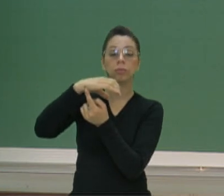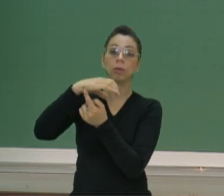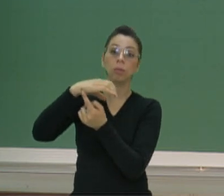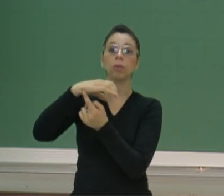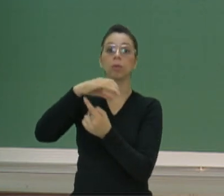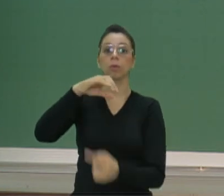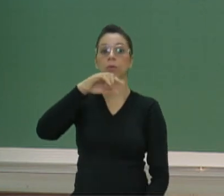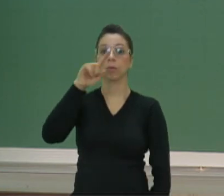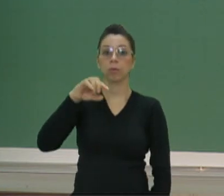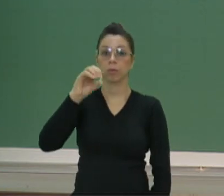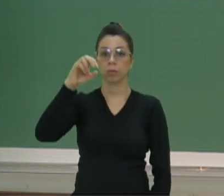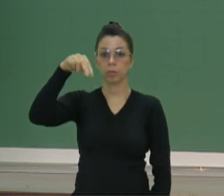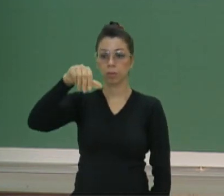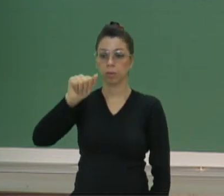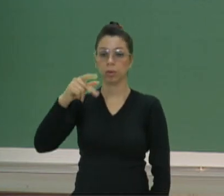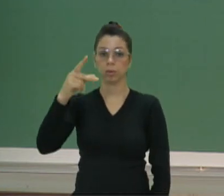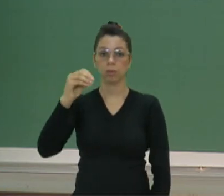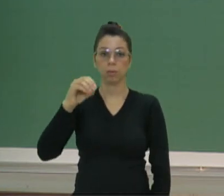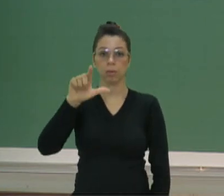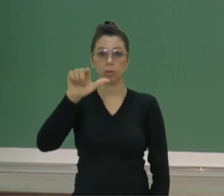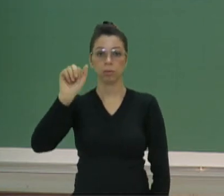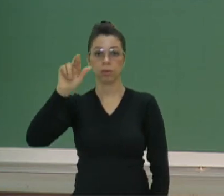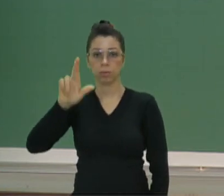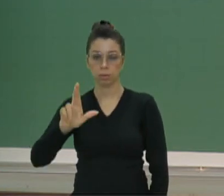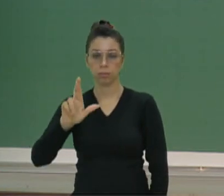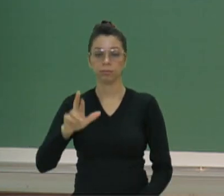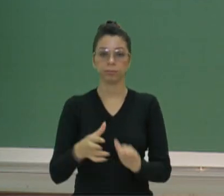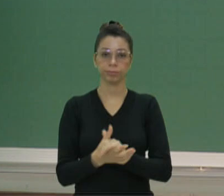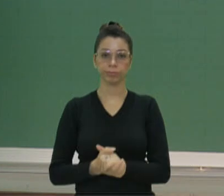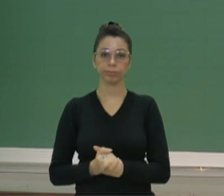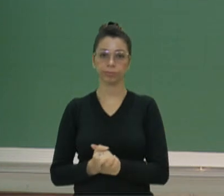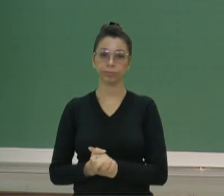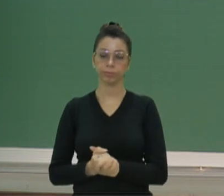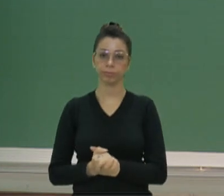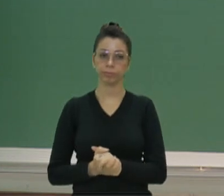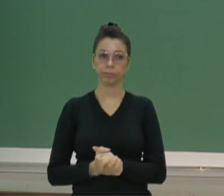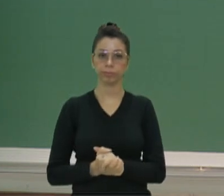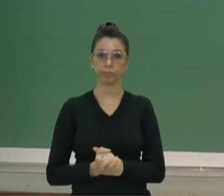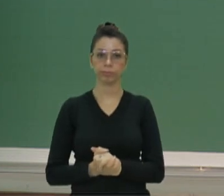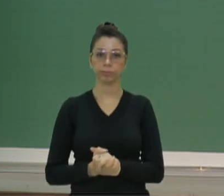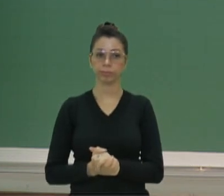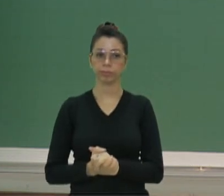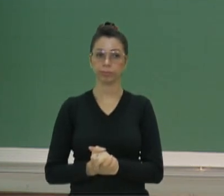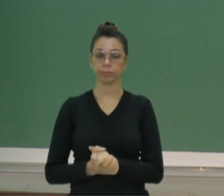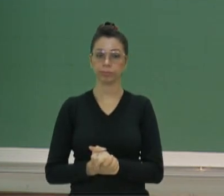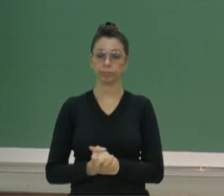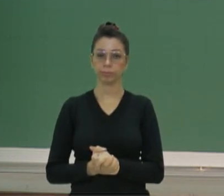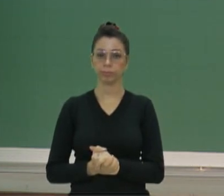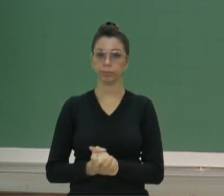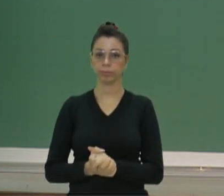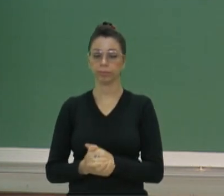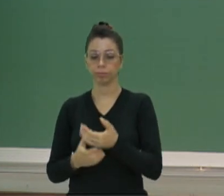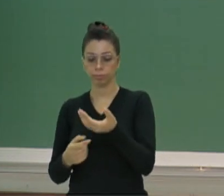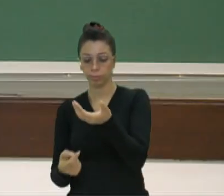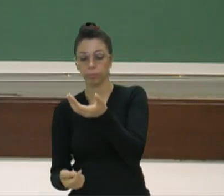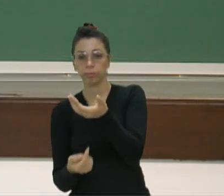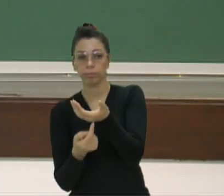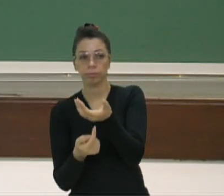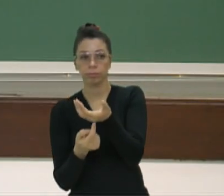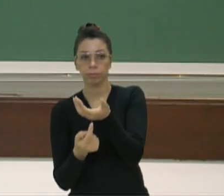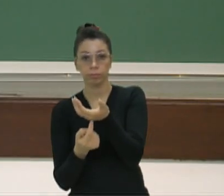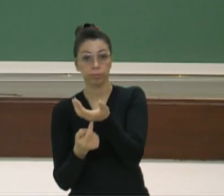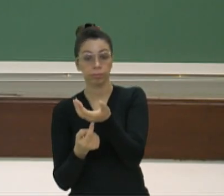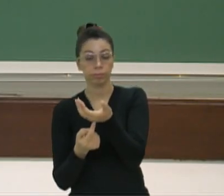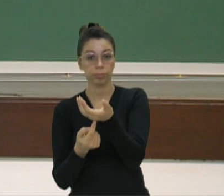polar. Ou, em algumas referências, zona glacial. Na parte oposta,